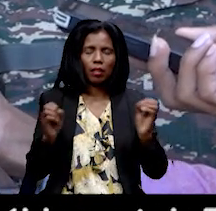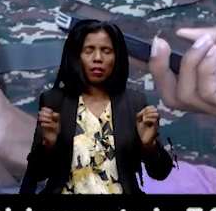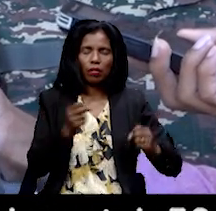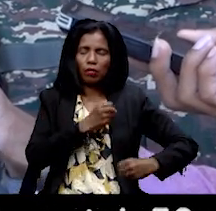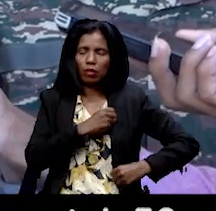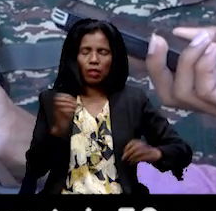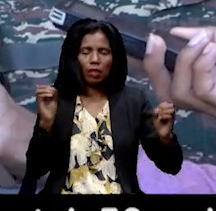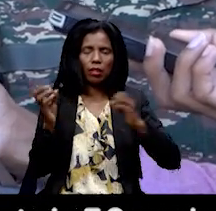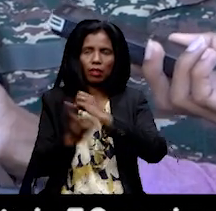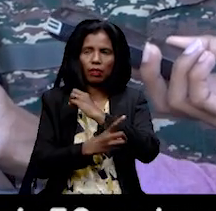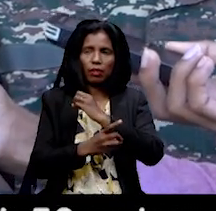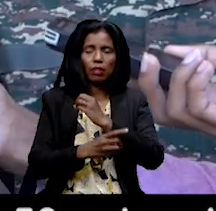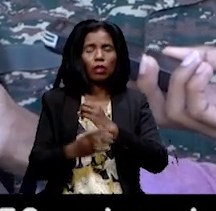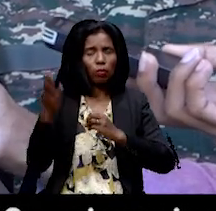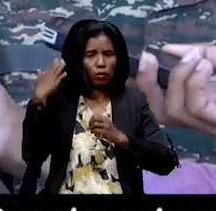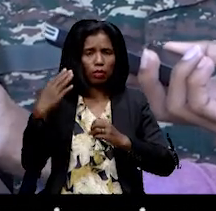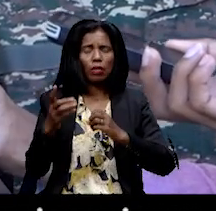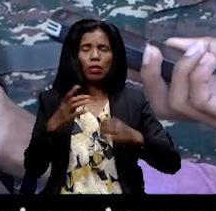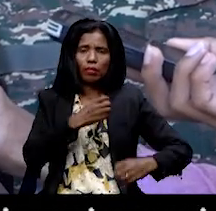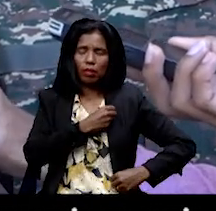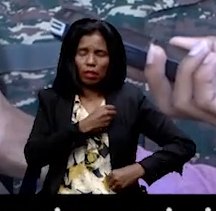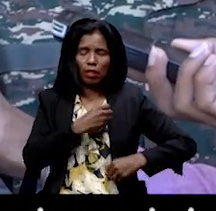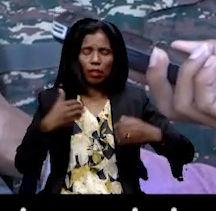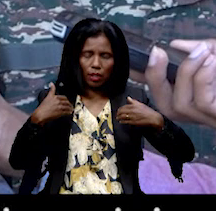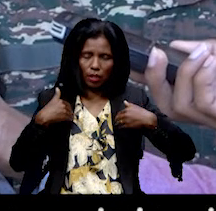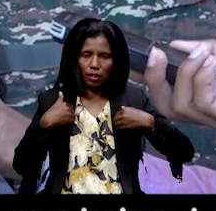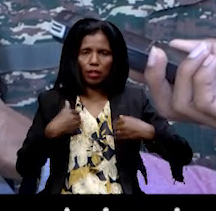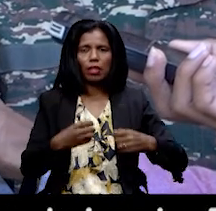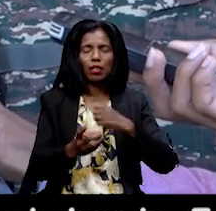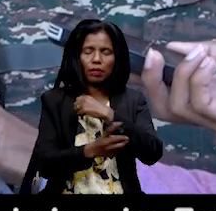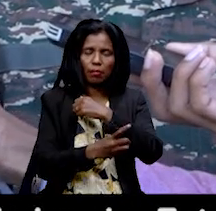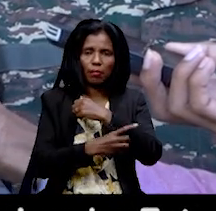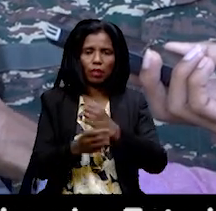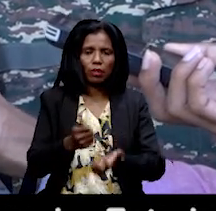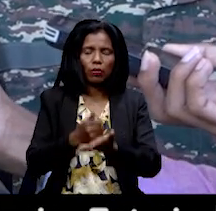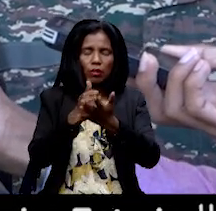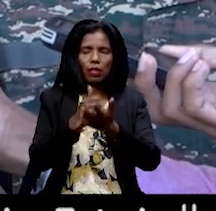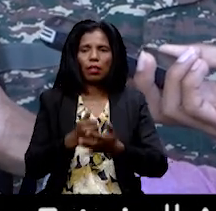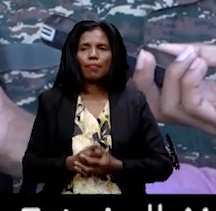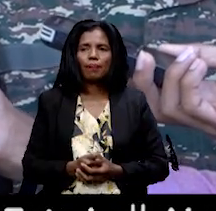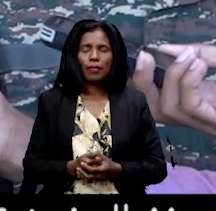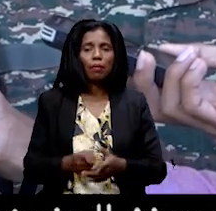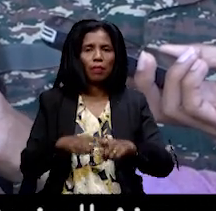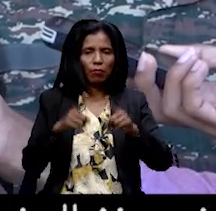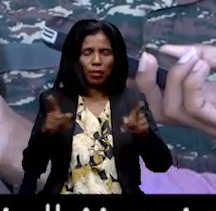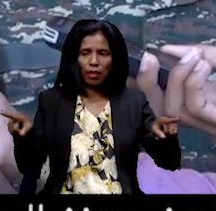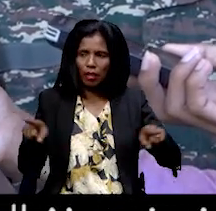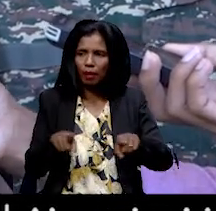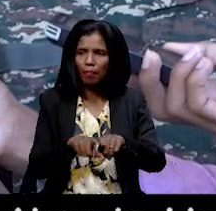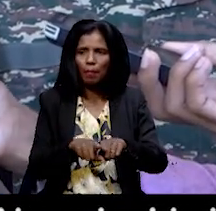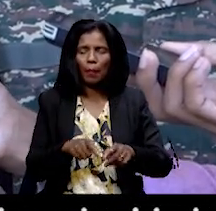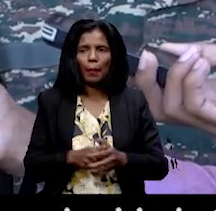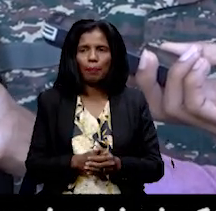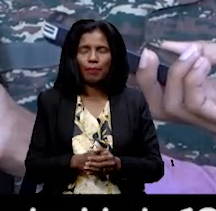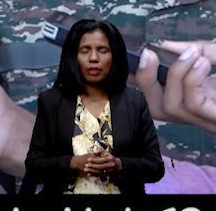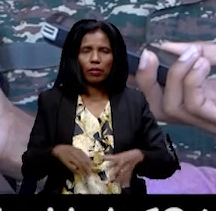disciplina. Força e disciplina, maka existe tu agora e servia estar no povo tu agora. Mas no ar força